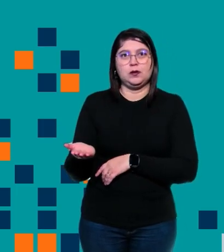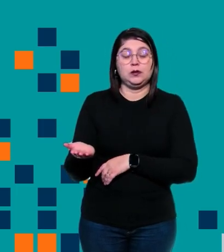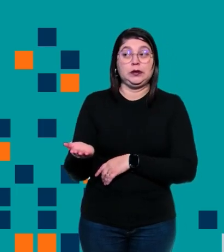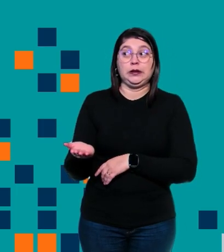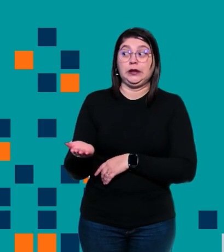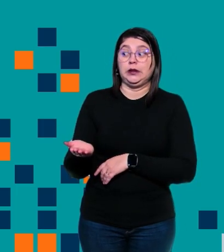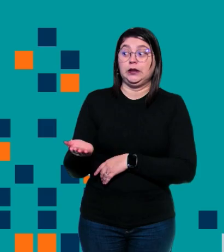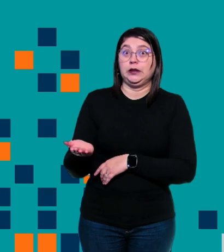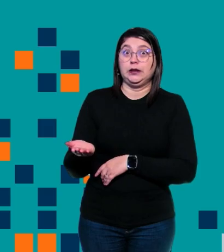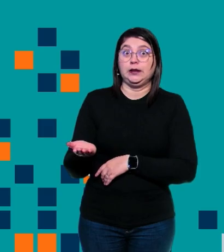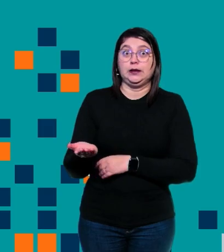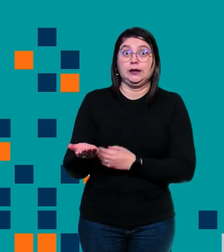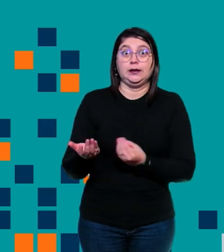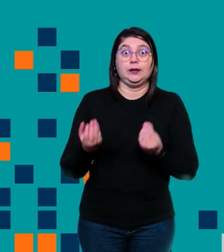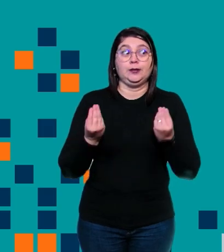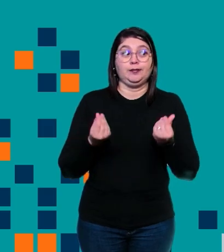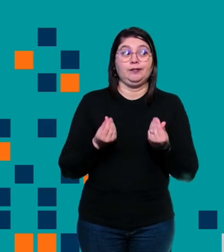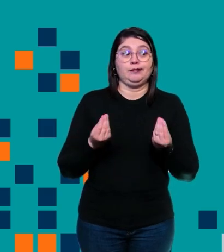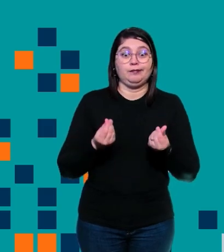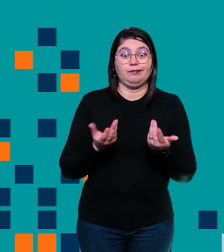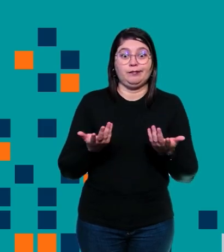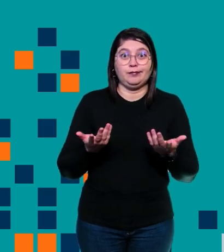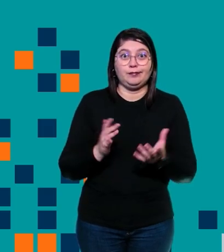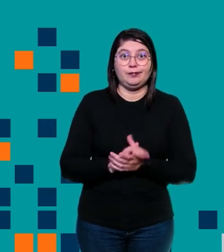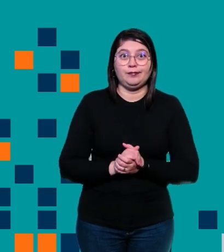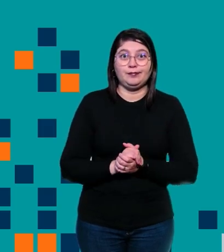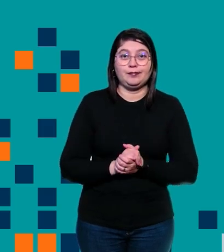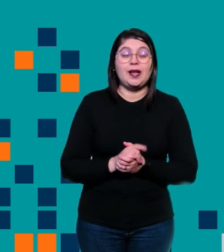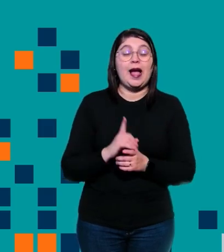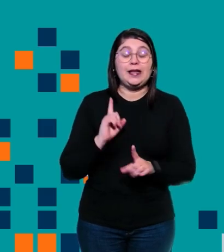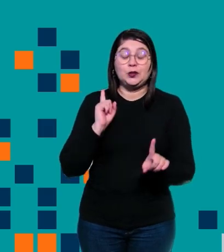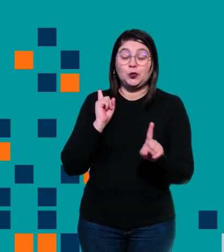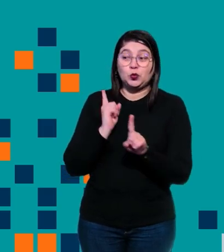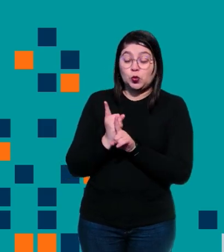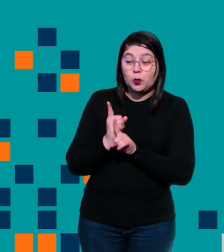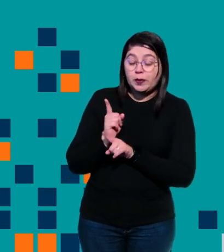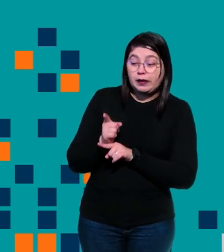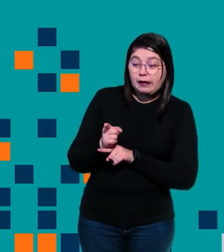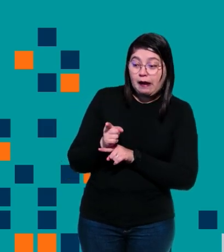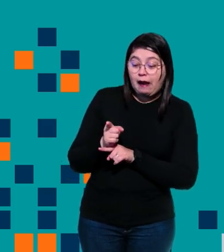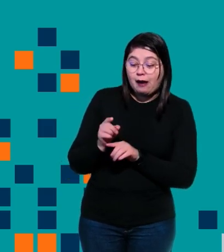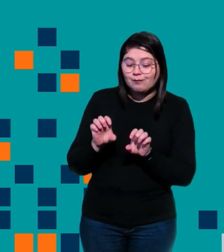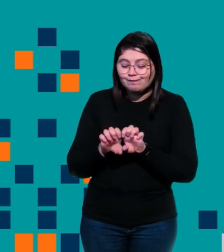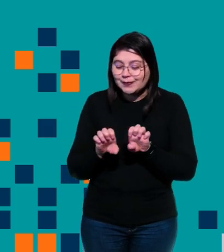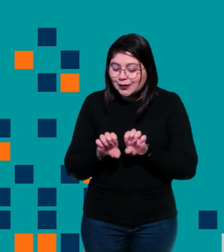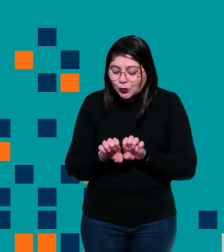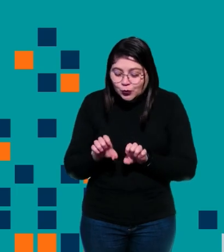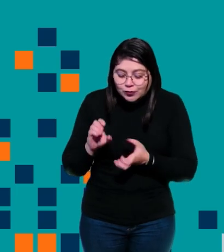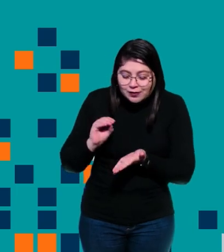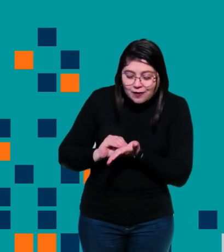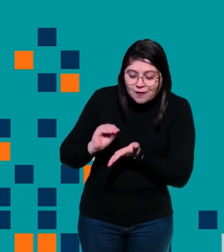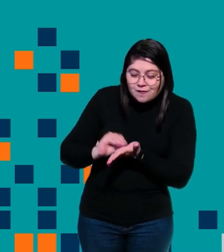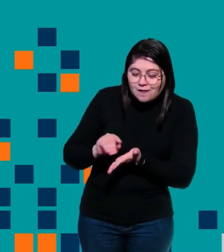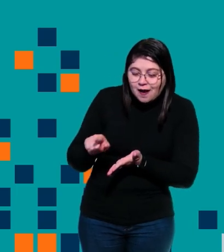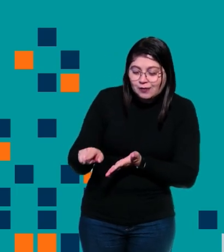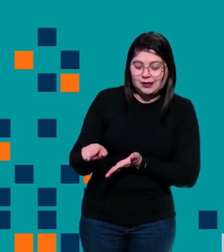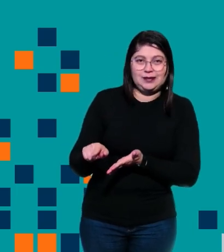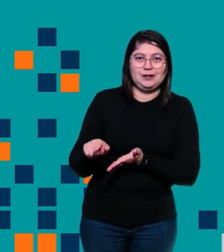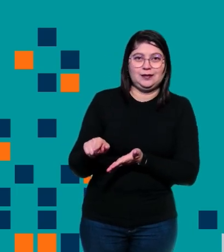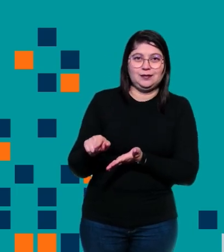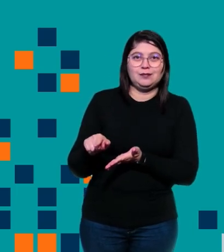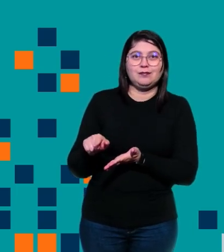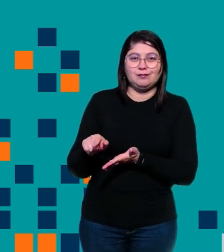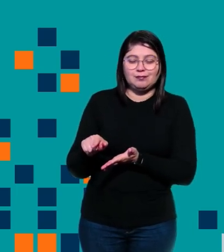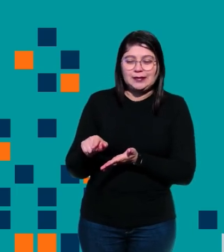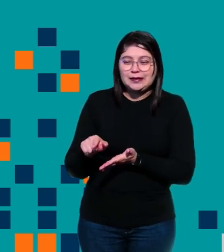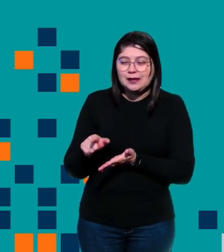gente vive? Putz, tombou. Né? Até descobri que na estrutura não concretaram uma rótula que o